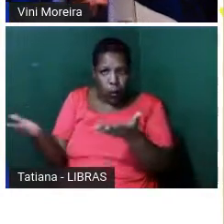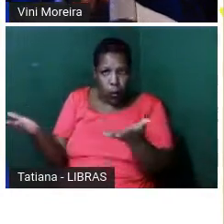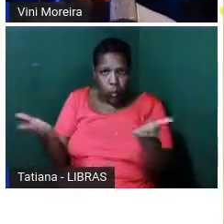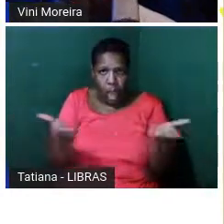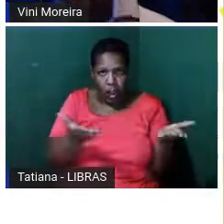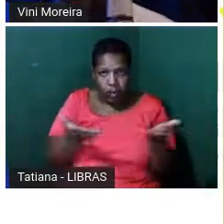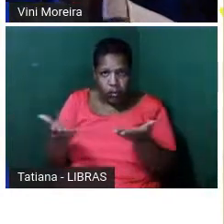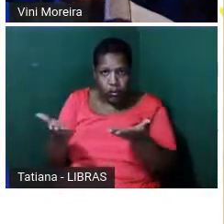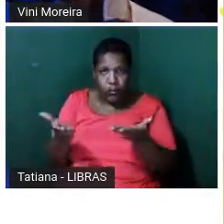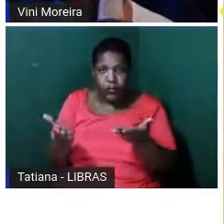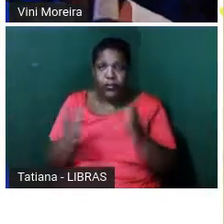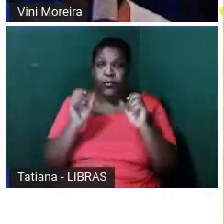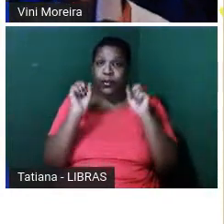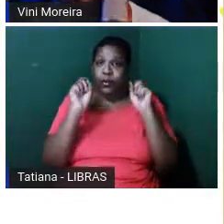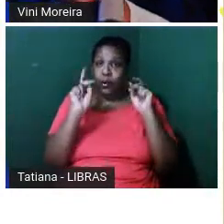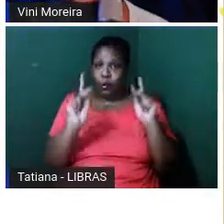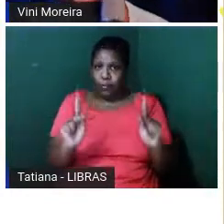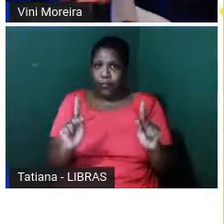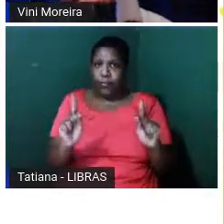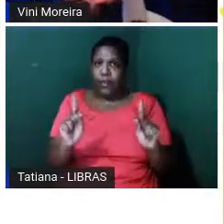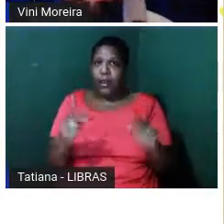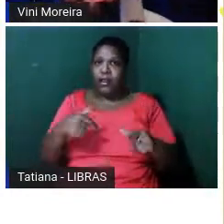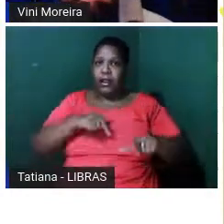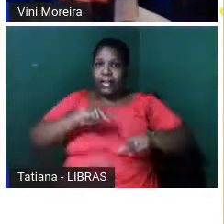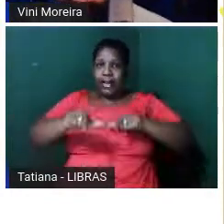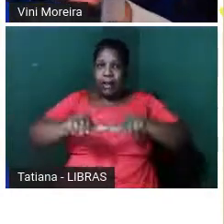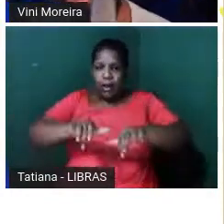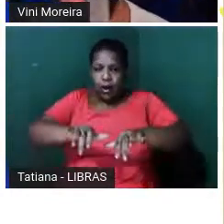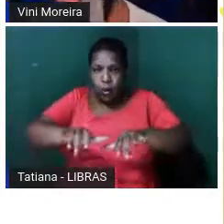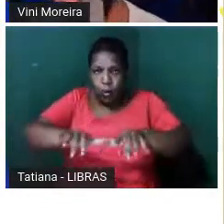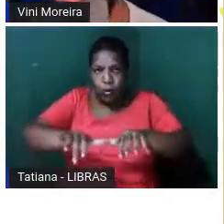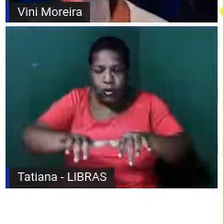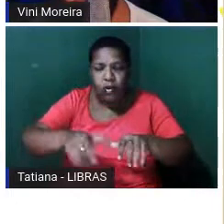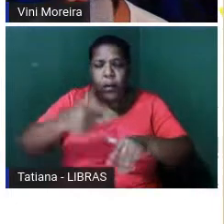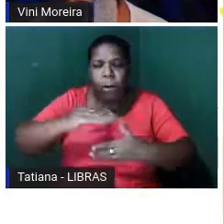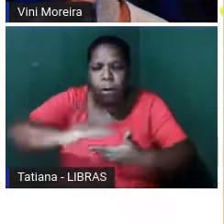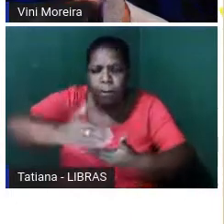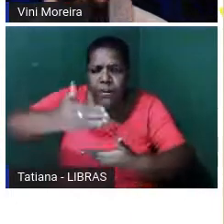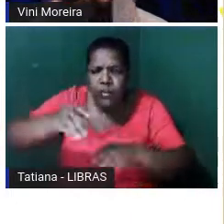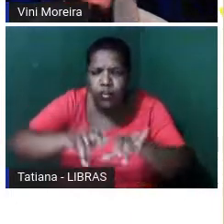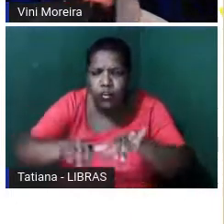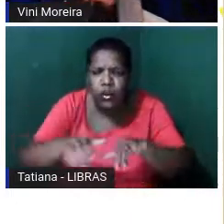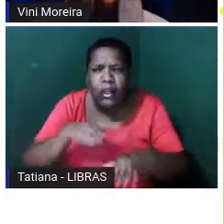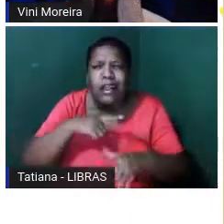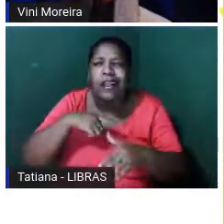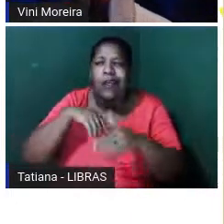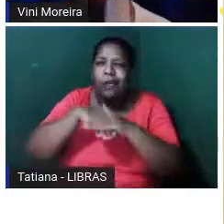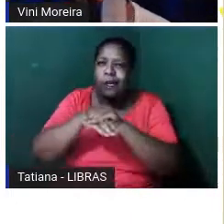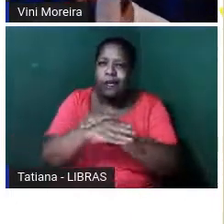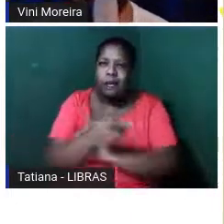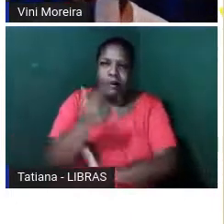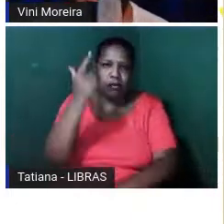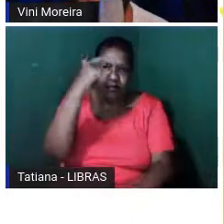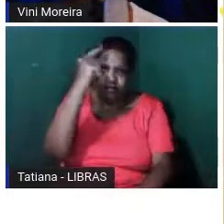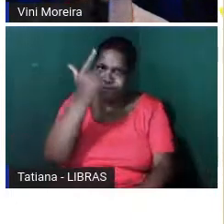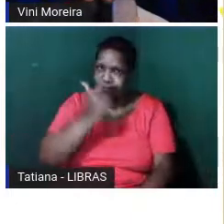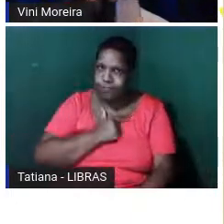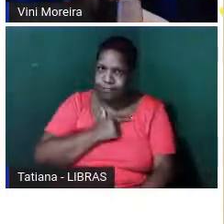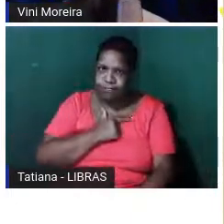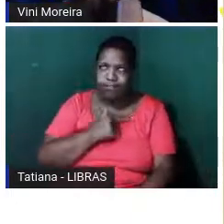nessas áreas que a gente trabalha na frente de um computador a gente tem uma mania feia de